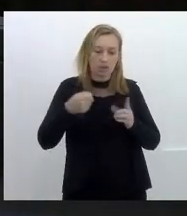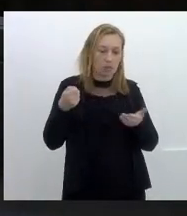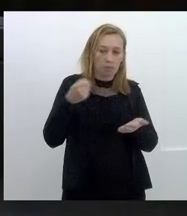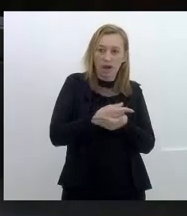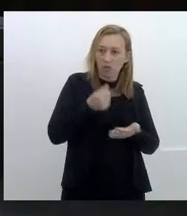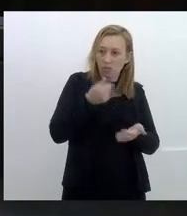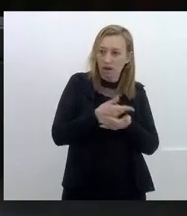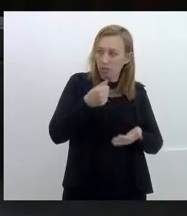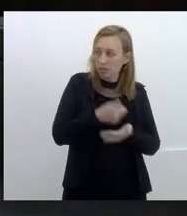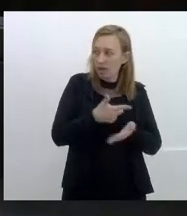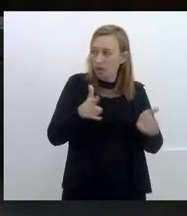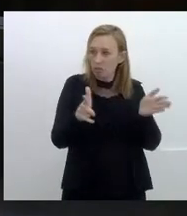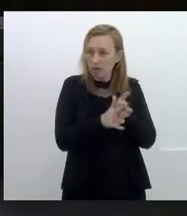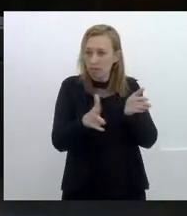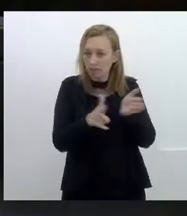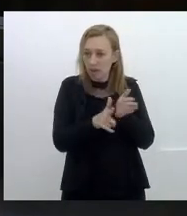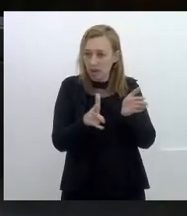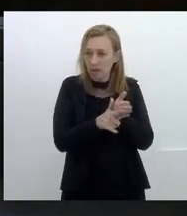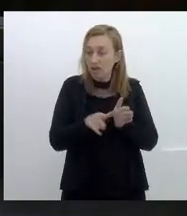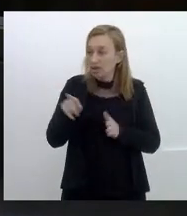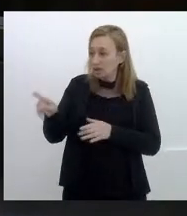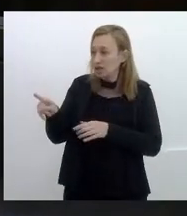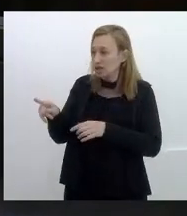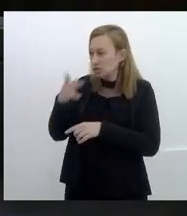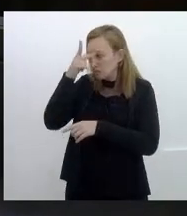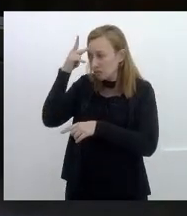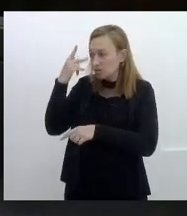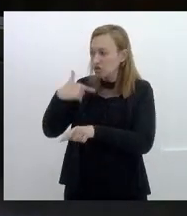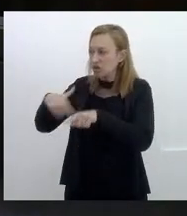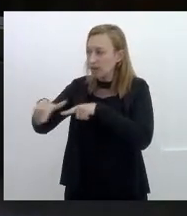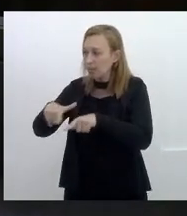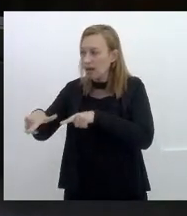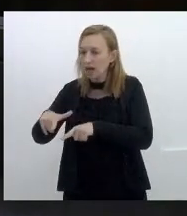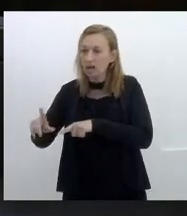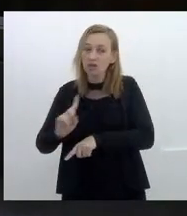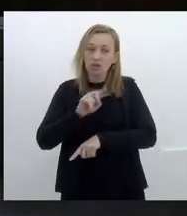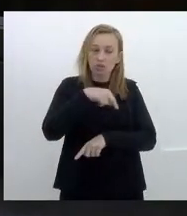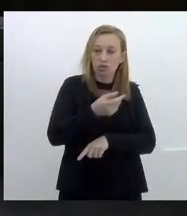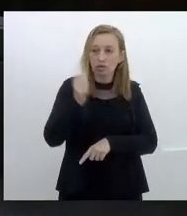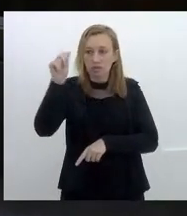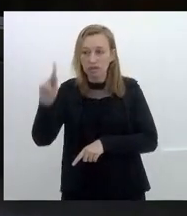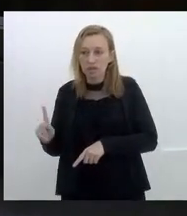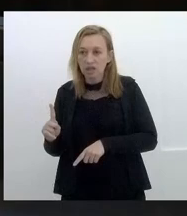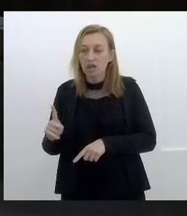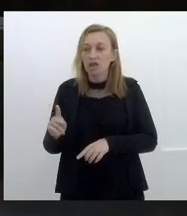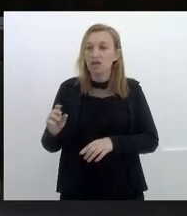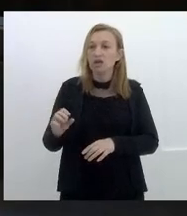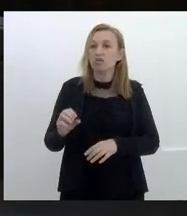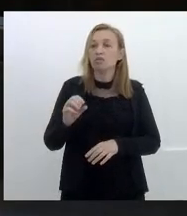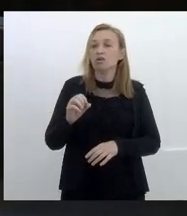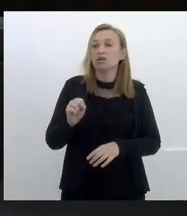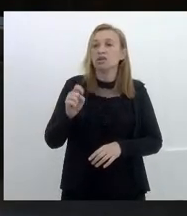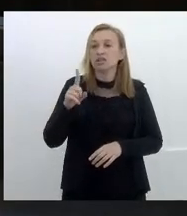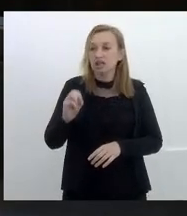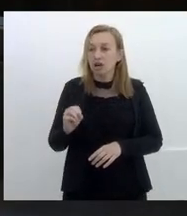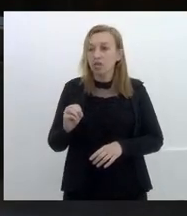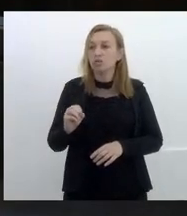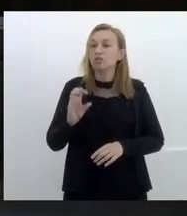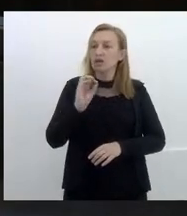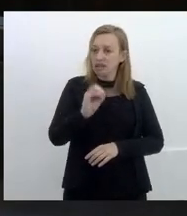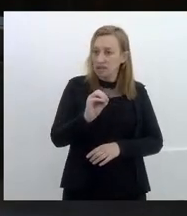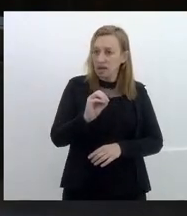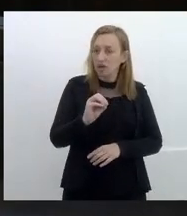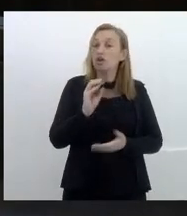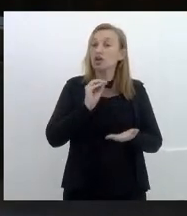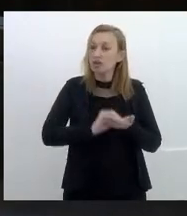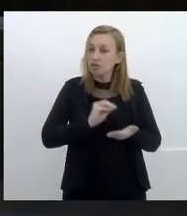folha dessas desses inativos e pensionistas e o saldo da conta e zero todo mês o que